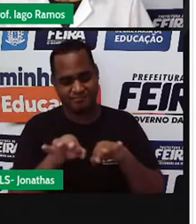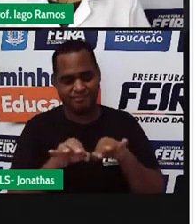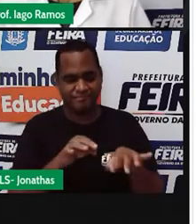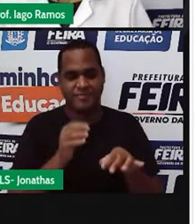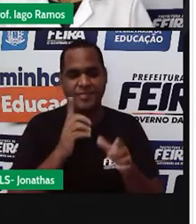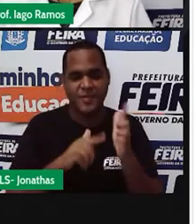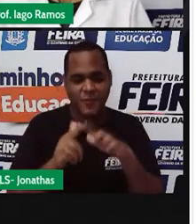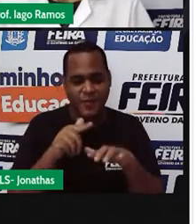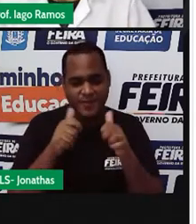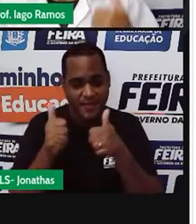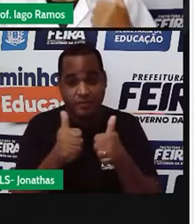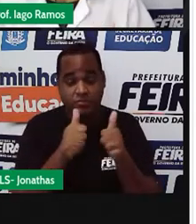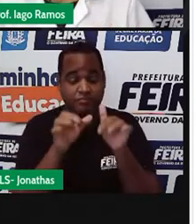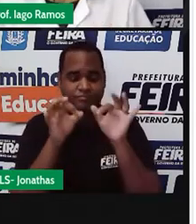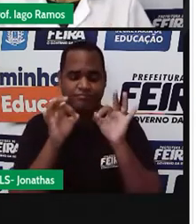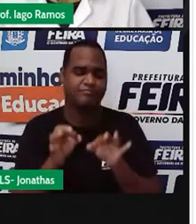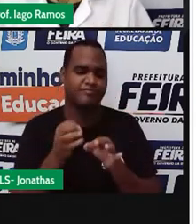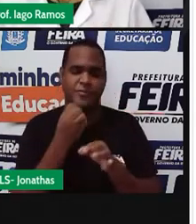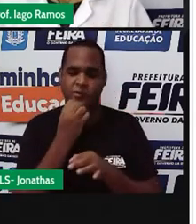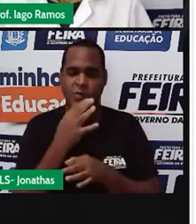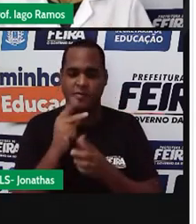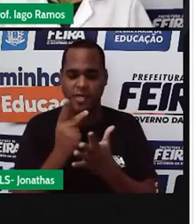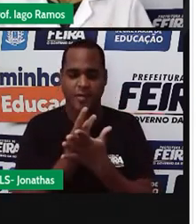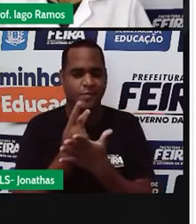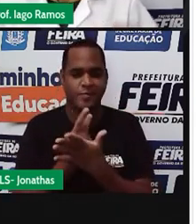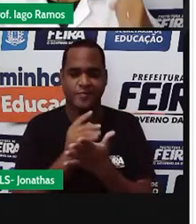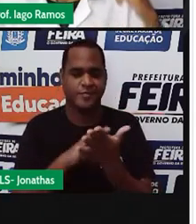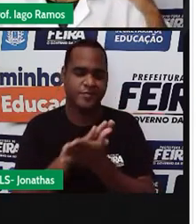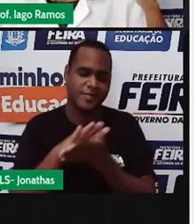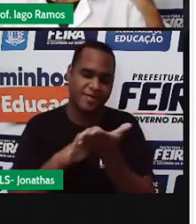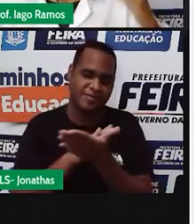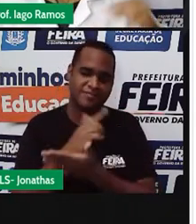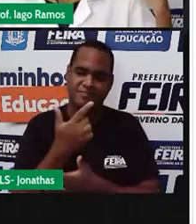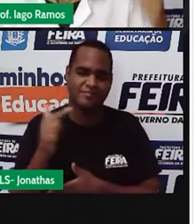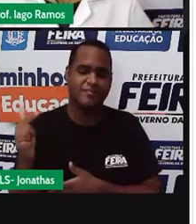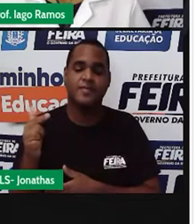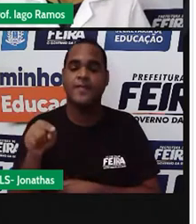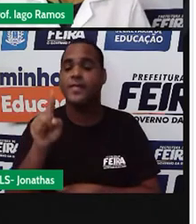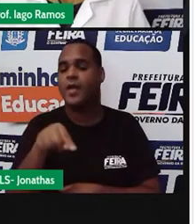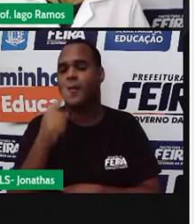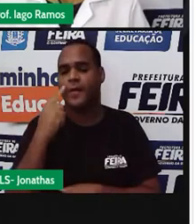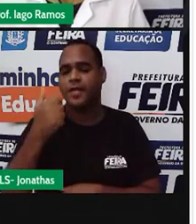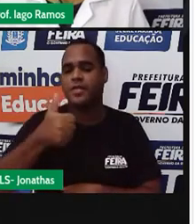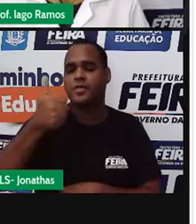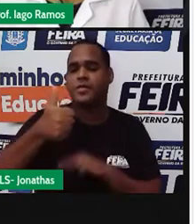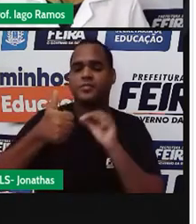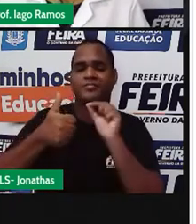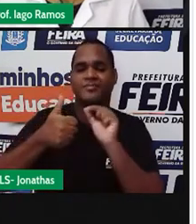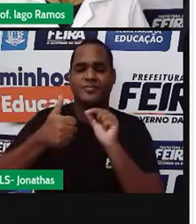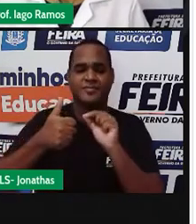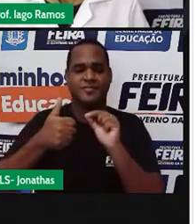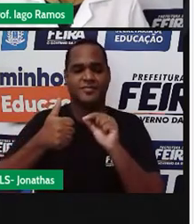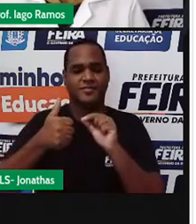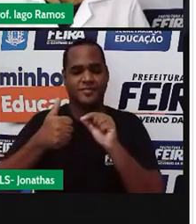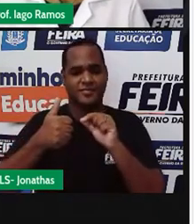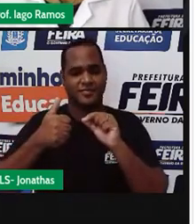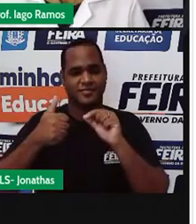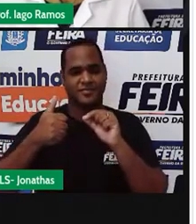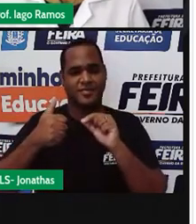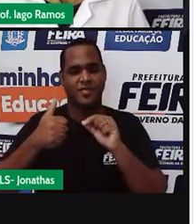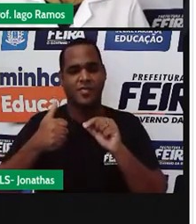numérica direitinho sem erro Tá bom então o primeiro passo é o seguinte tá aqui